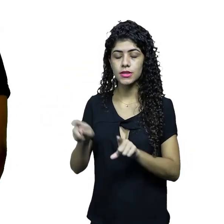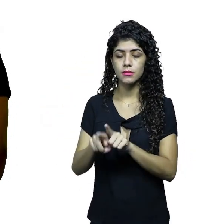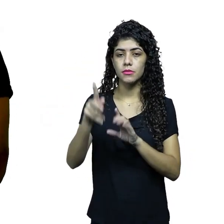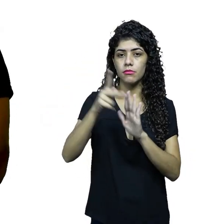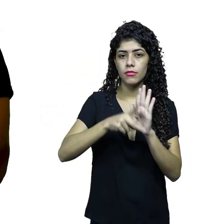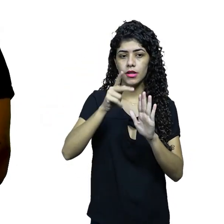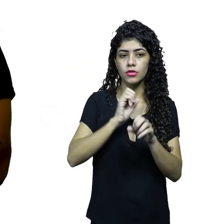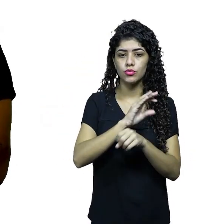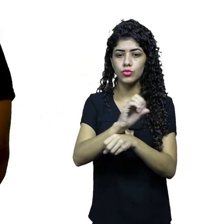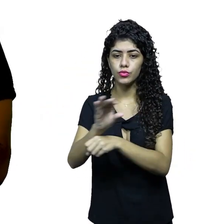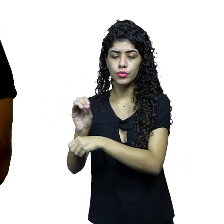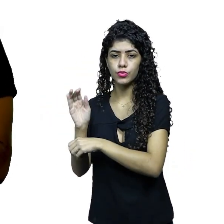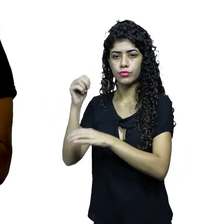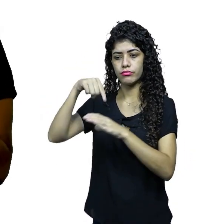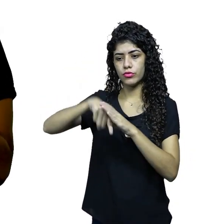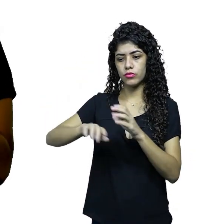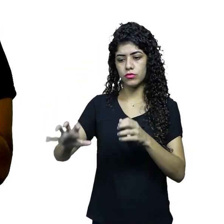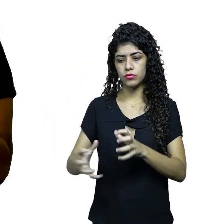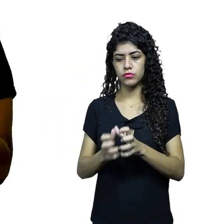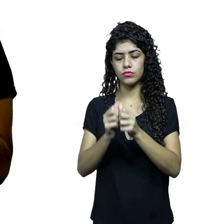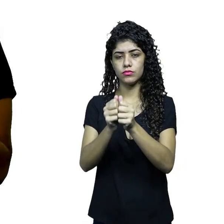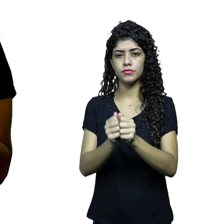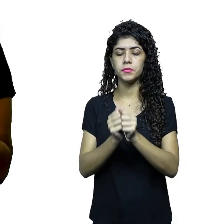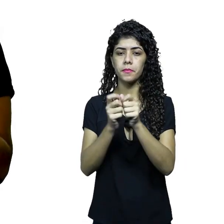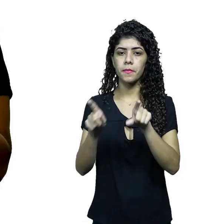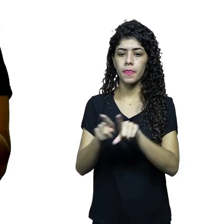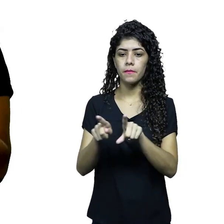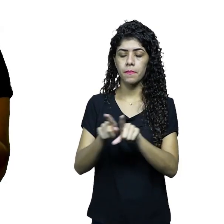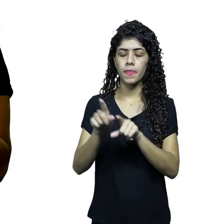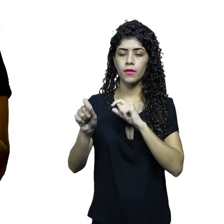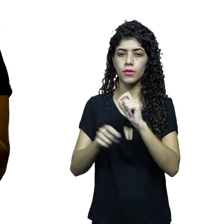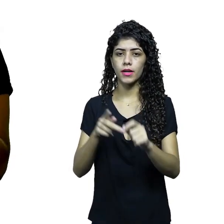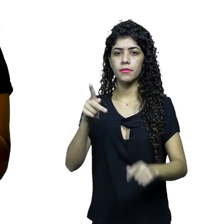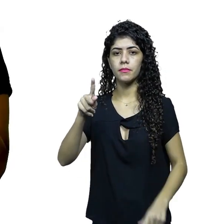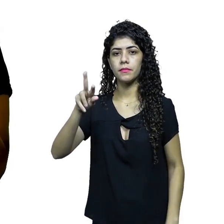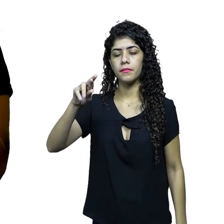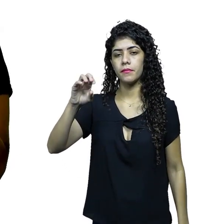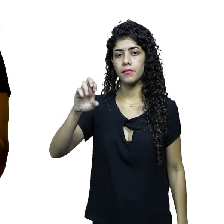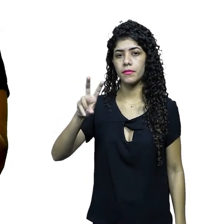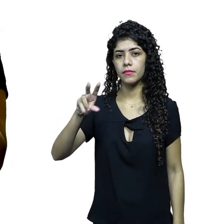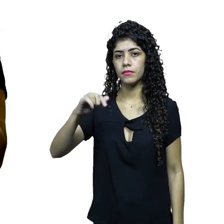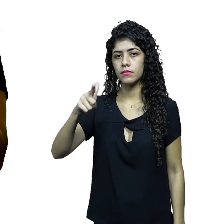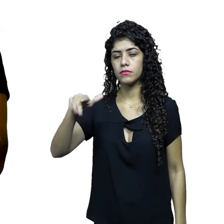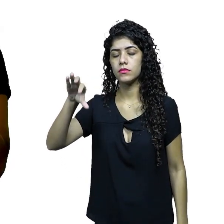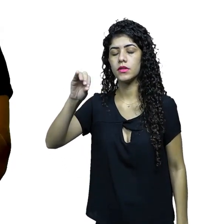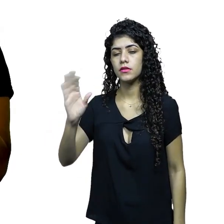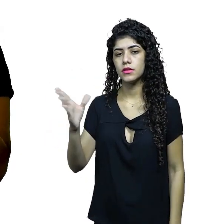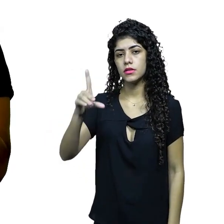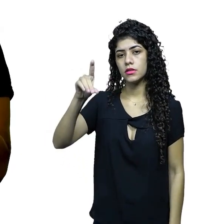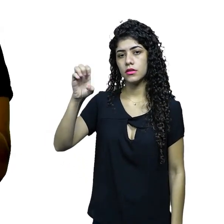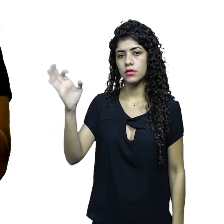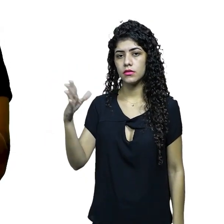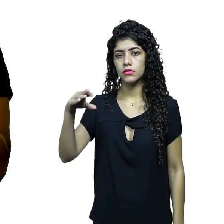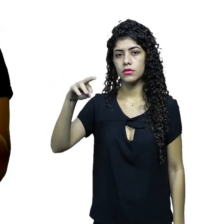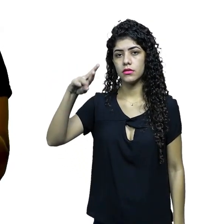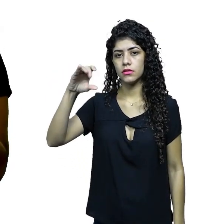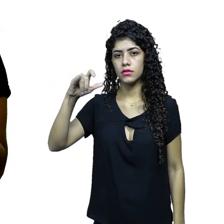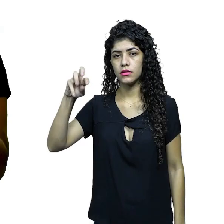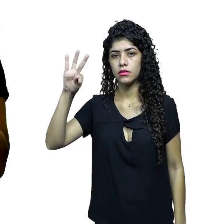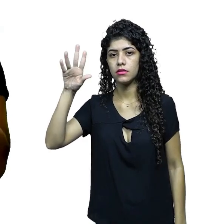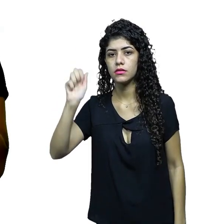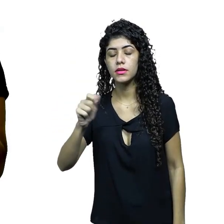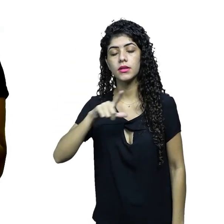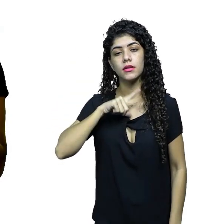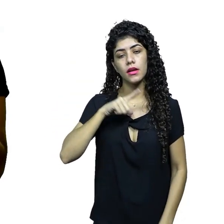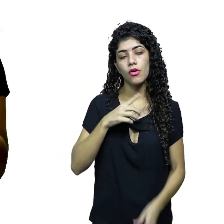de difusão e distribuição, nós temos também as previsões de receita, que elas, de igual forma, elas precisam que você